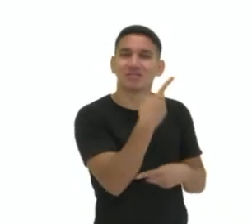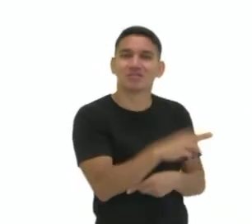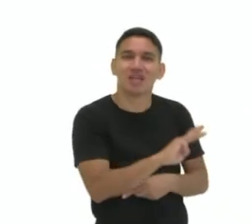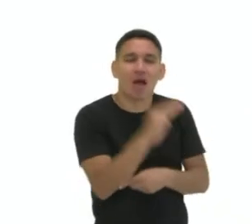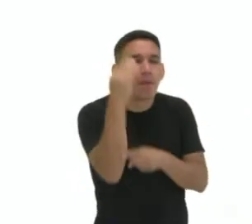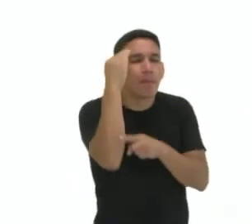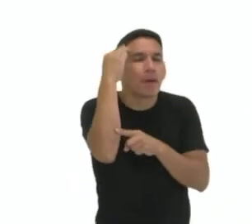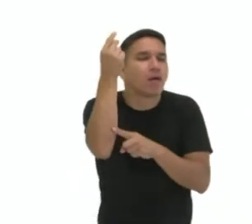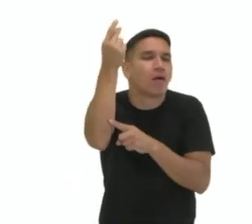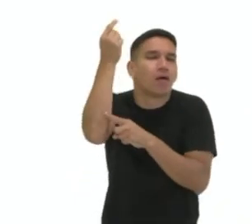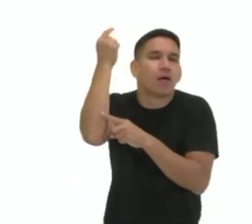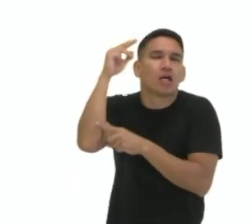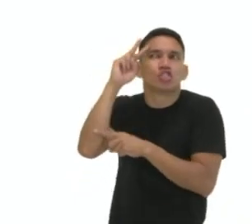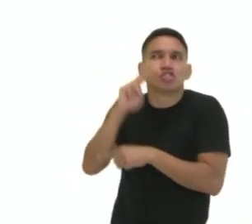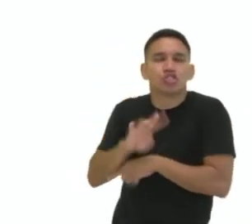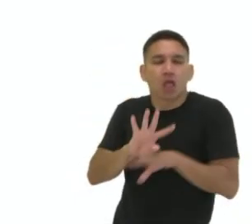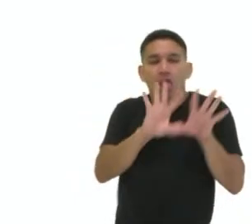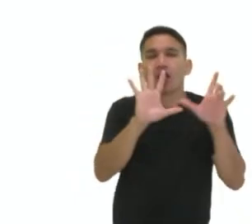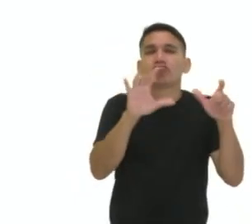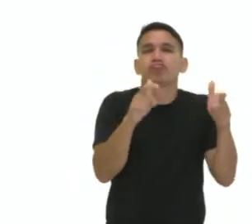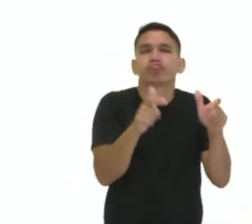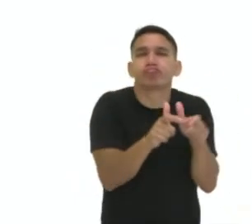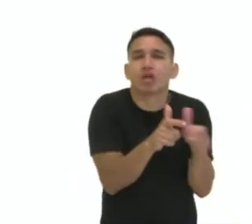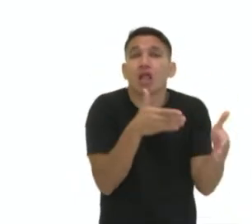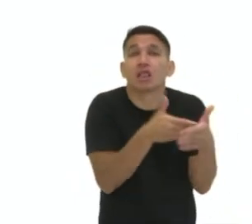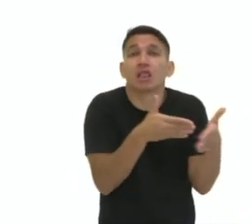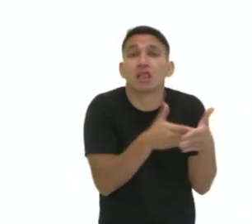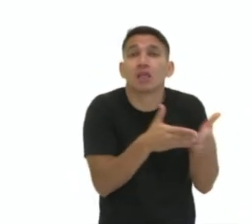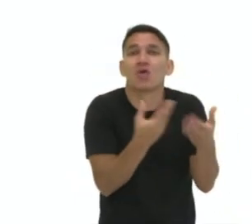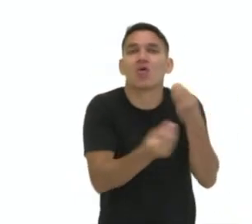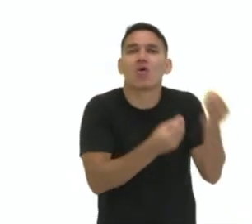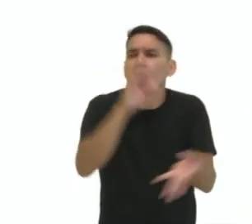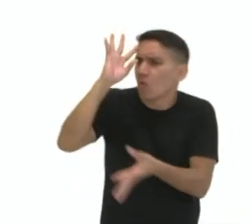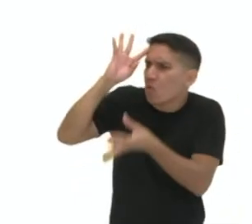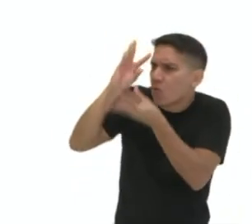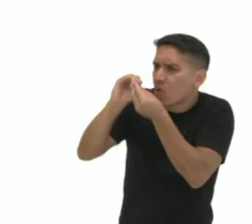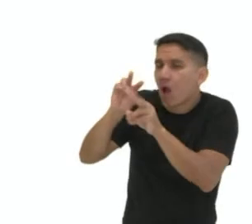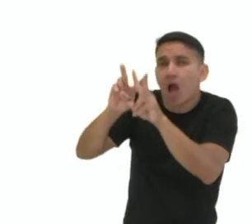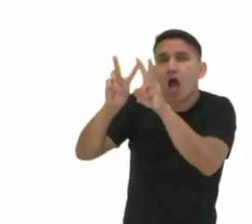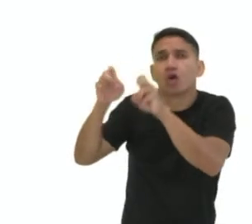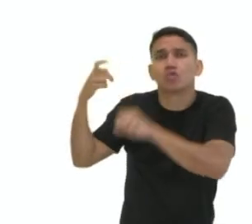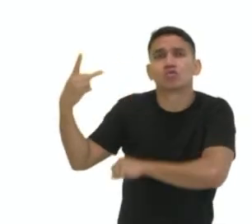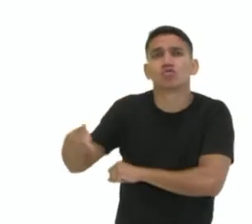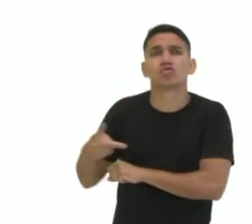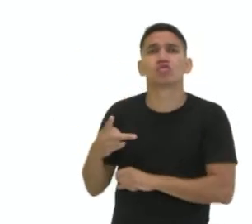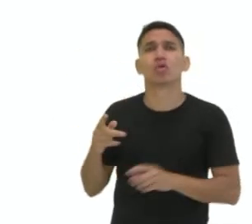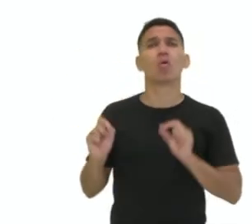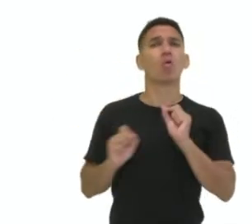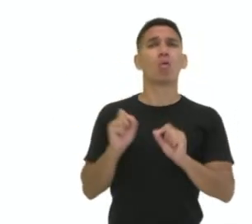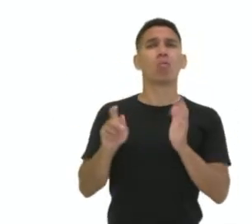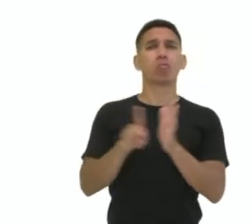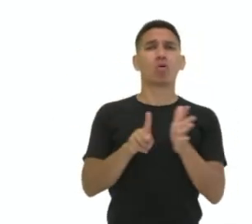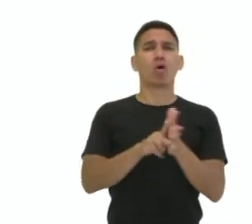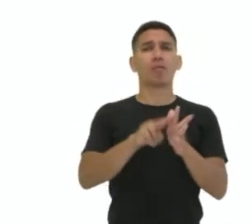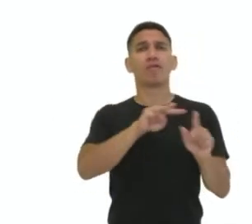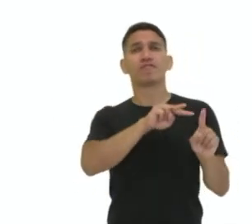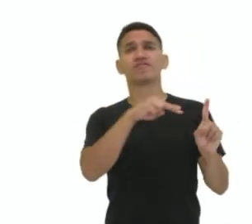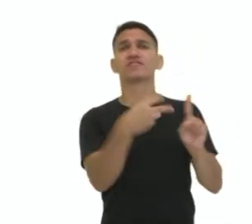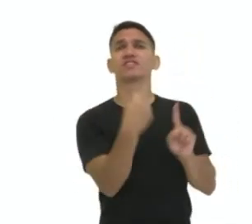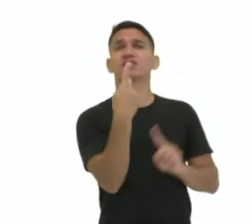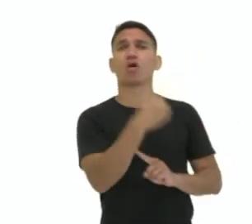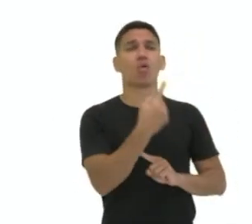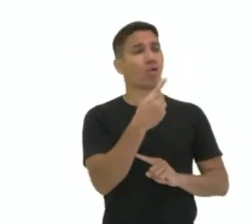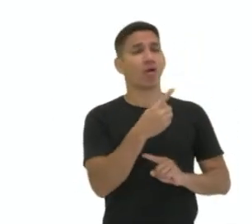acabaram limitando as possibilidades de compreensão da visão dos povos indígenas no momento do encontro com os